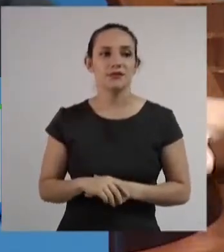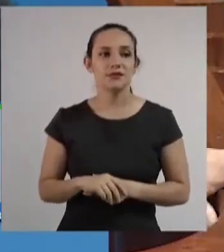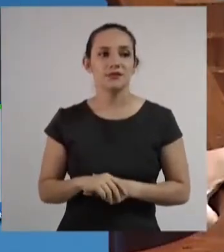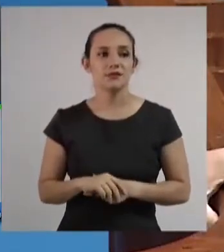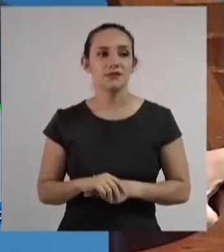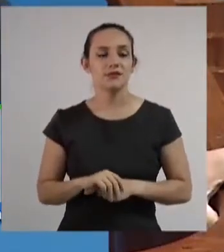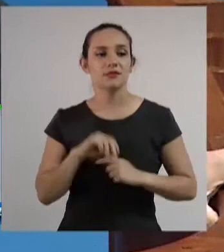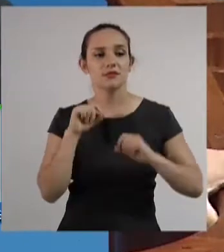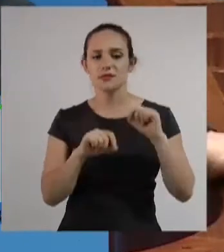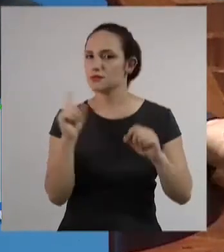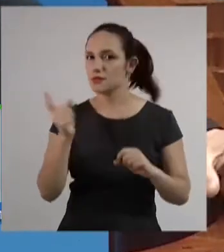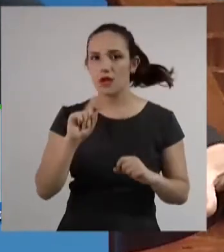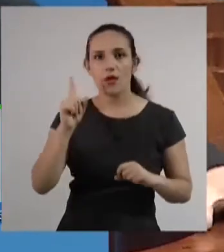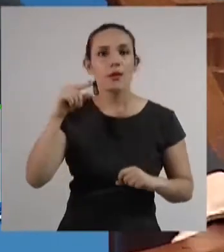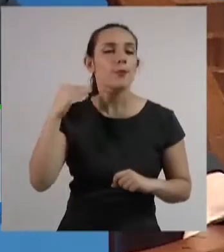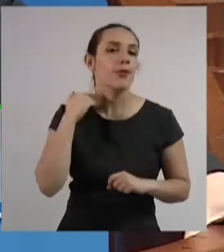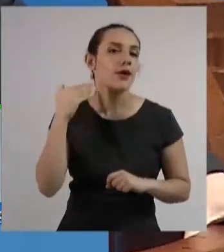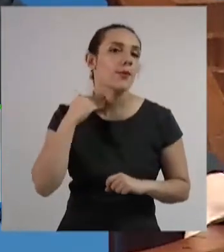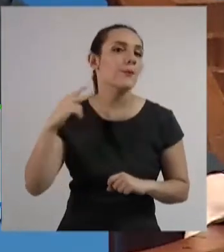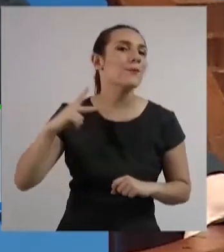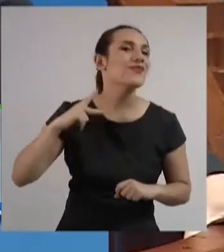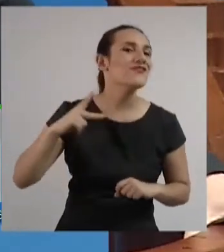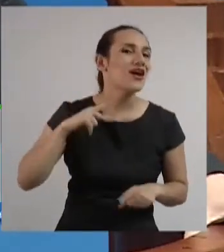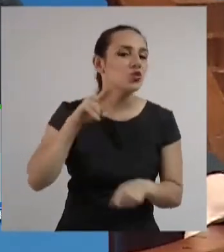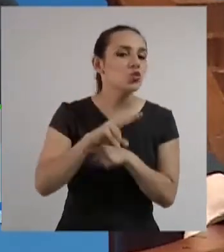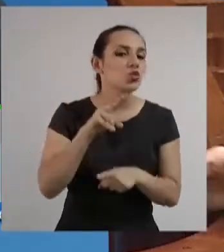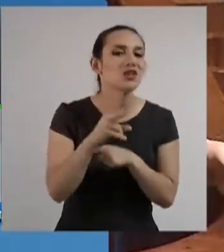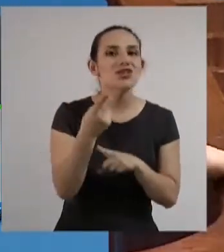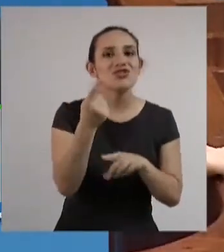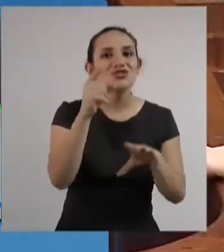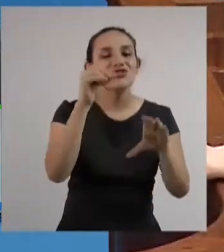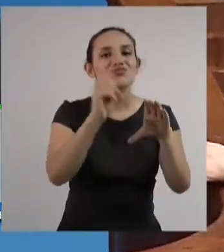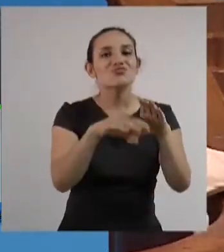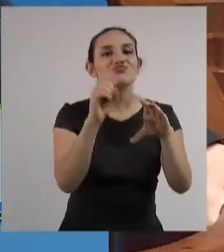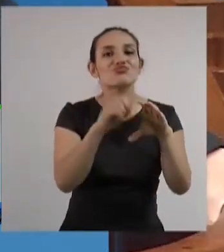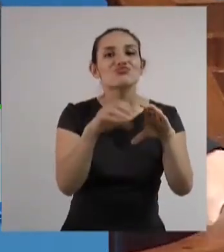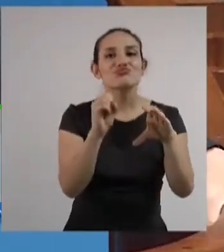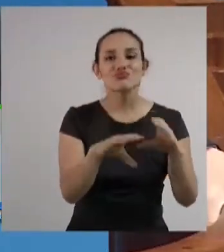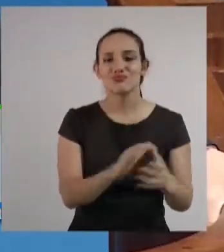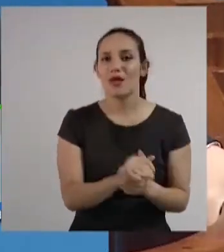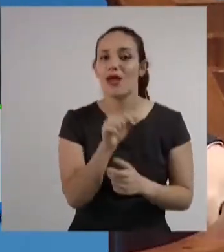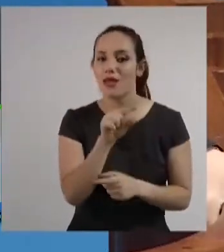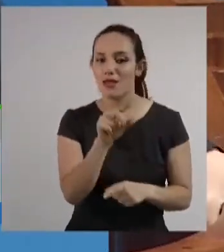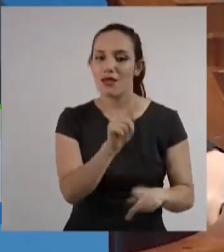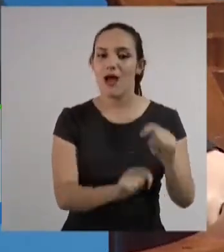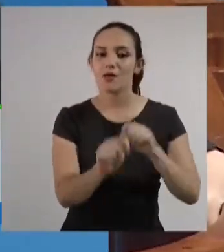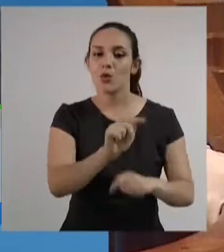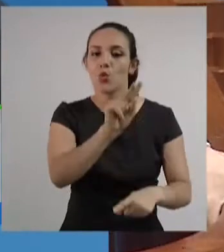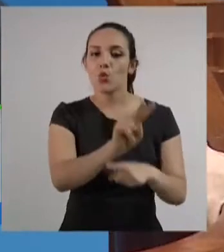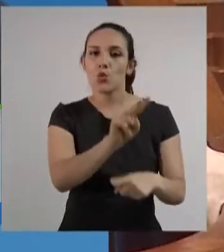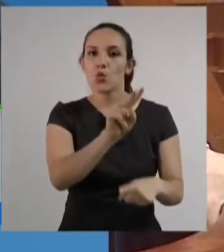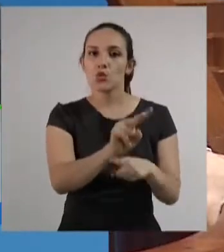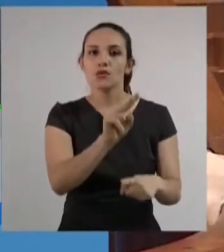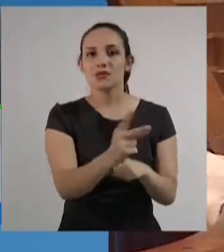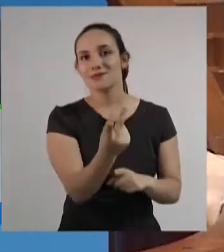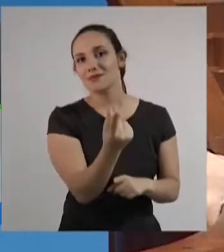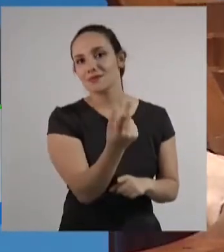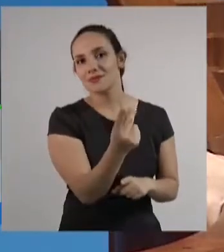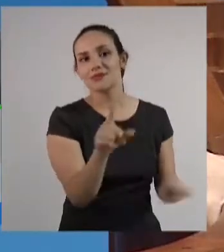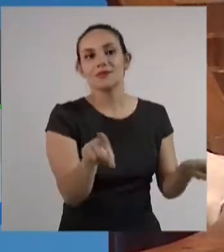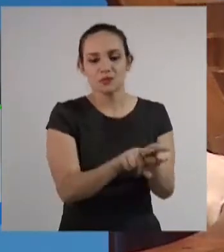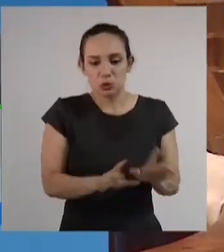governo. Não, esse sistema de capitalização vai para os bancos que vão administrar esse dinheiro,